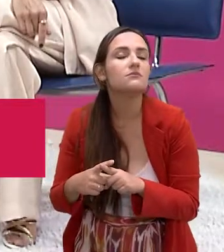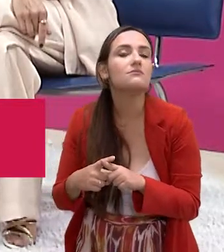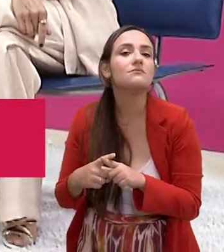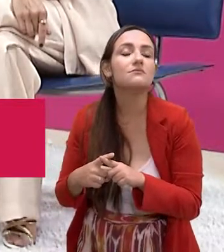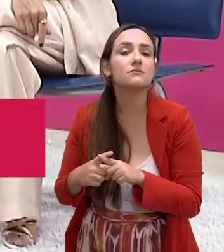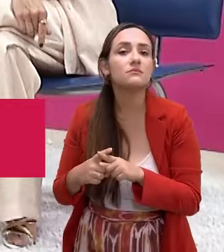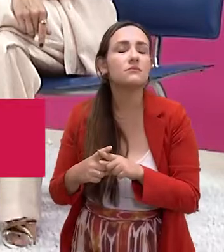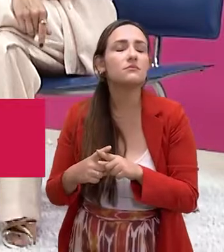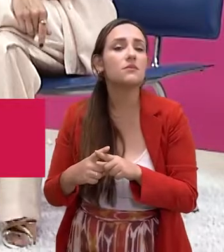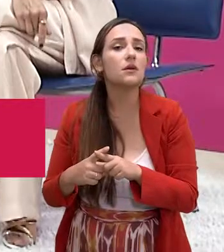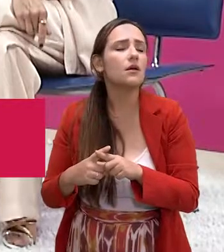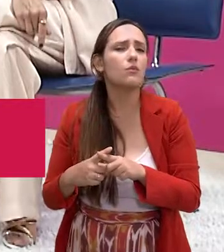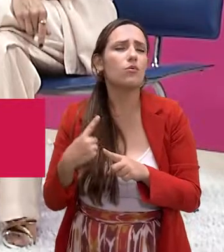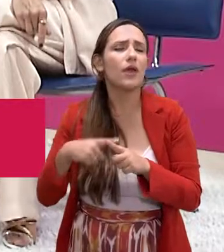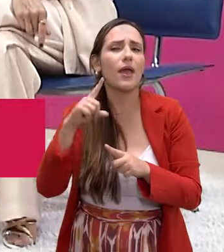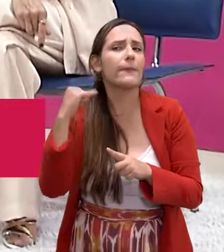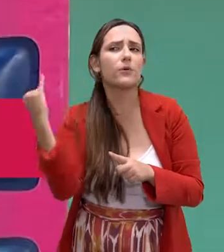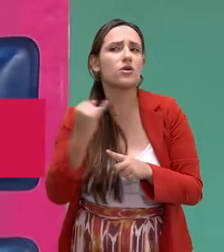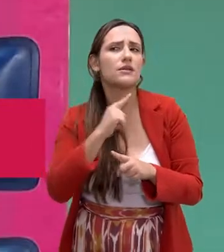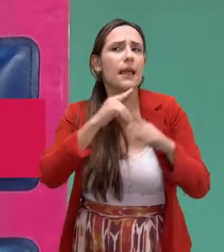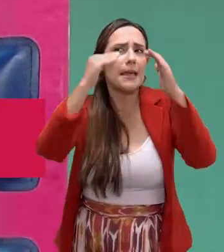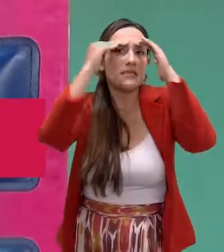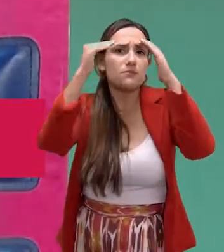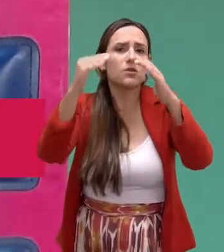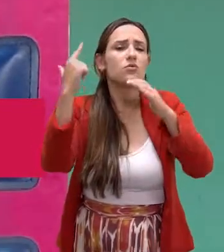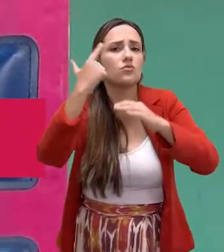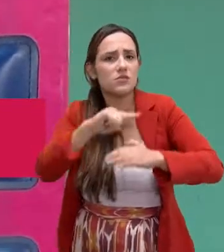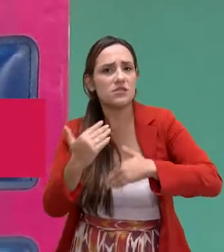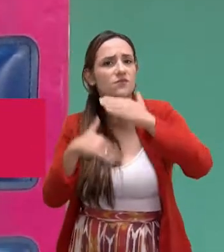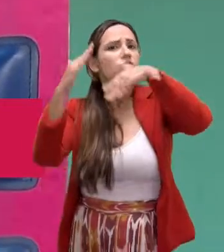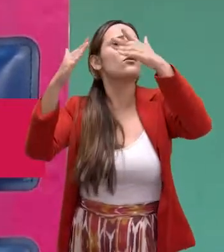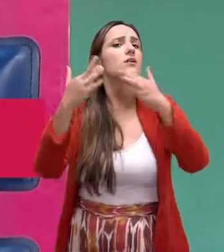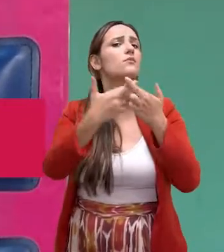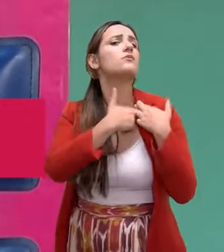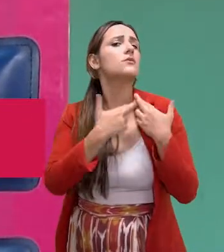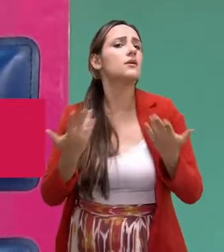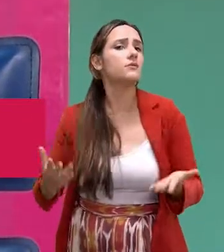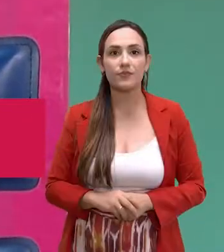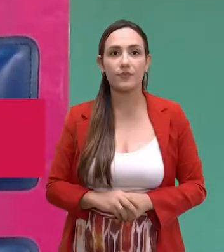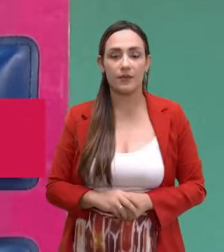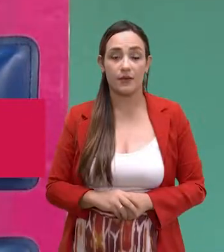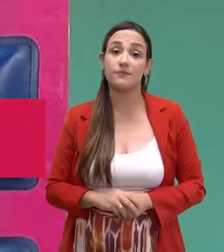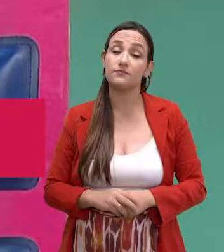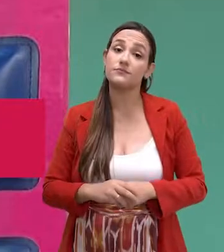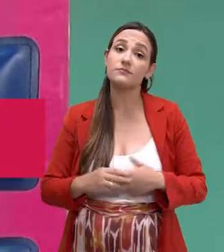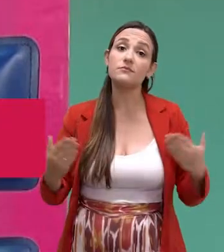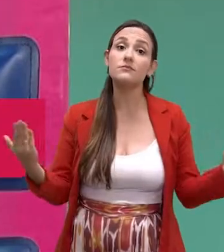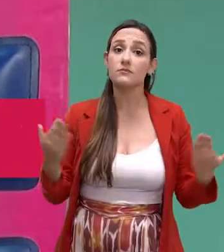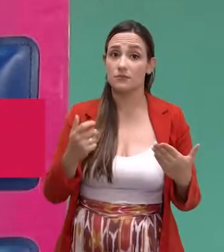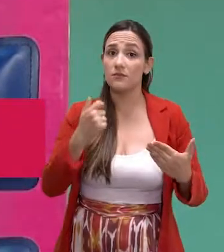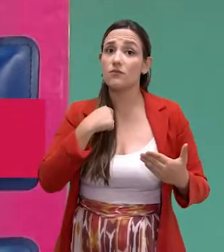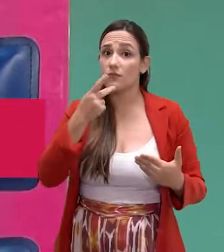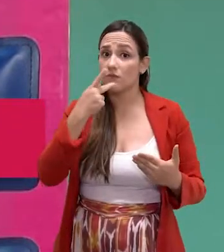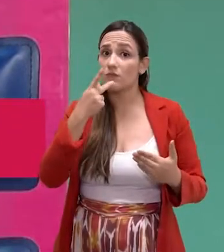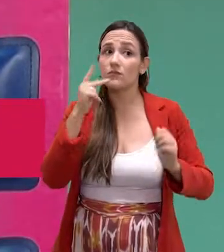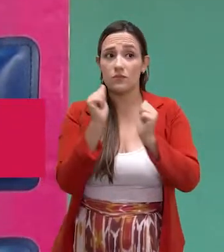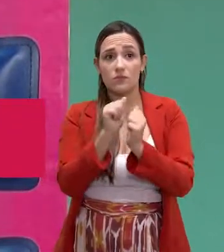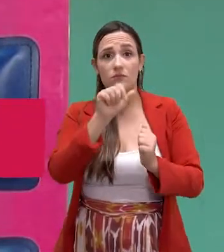vocês possam desempenhar a função de vocês? Pois é, Lívia, complementando até um pouquinho a fala da